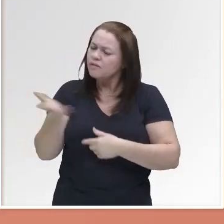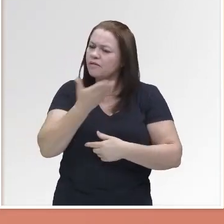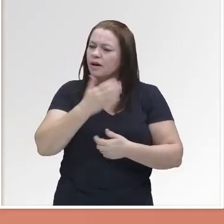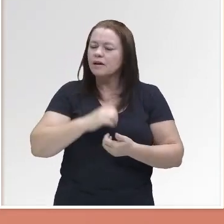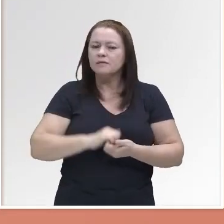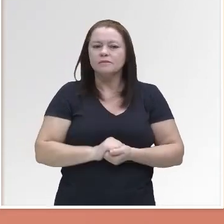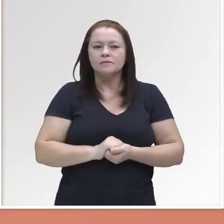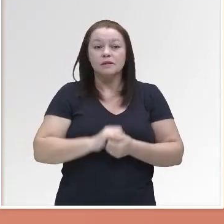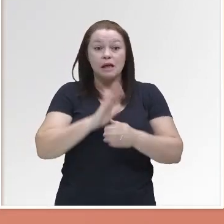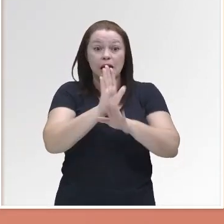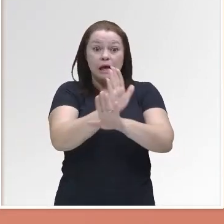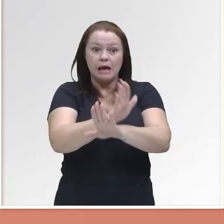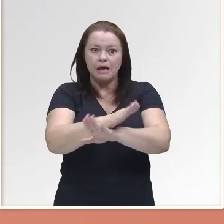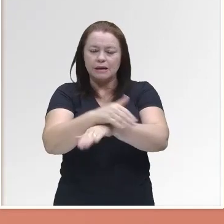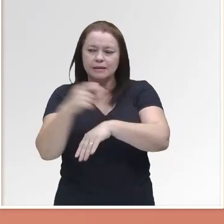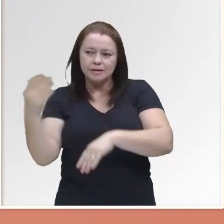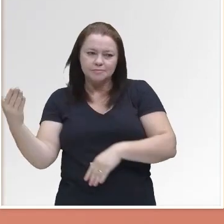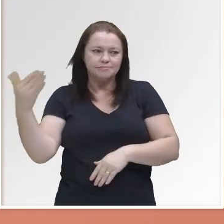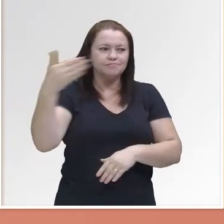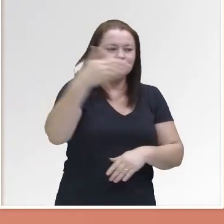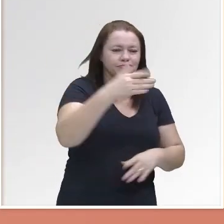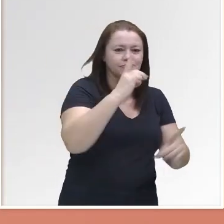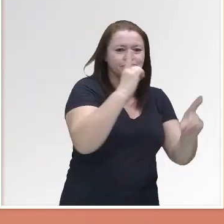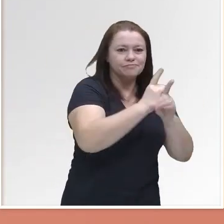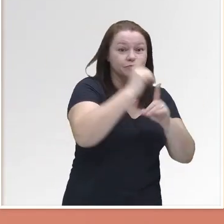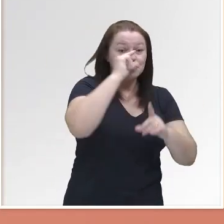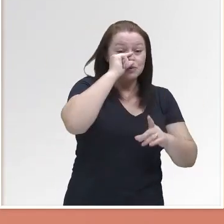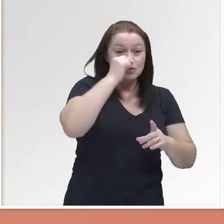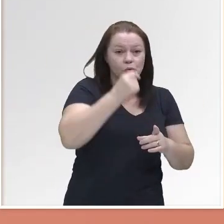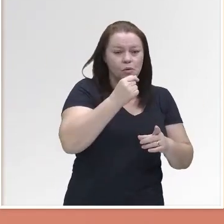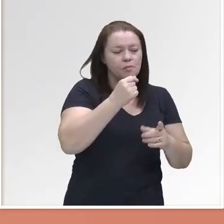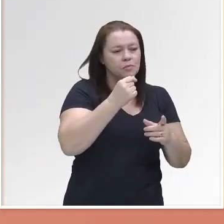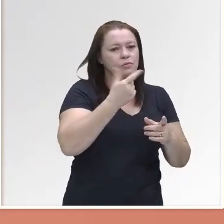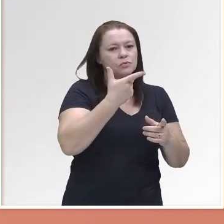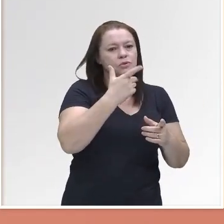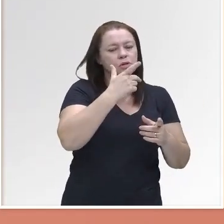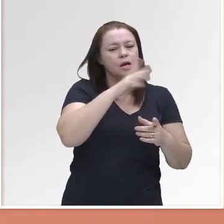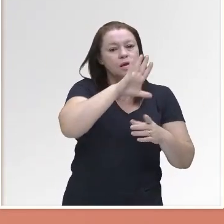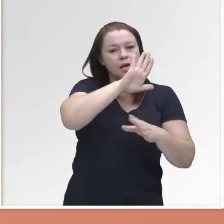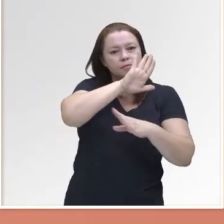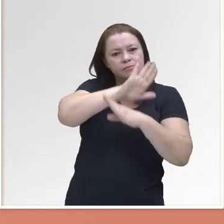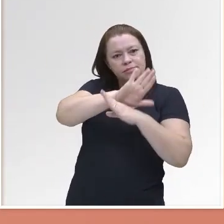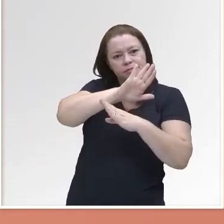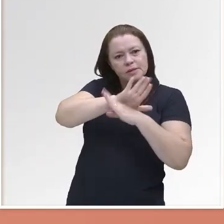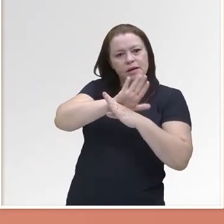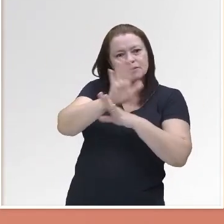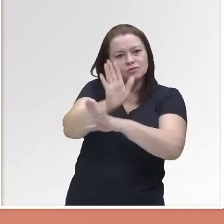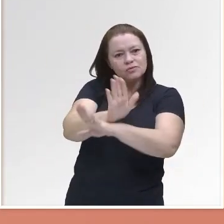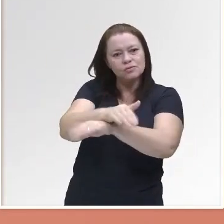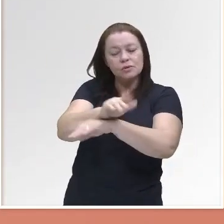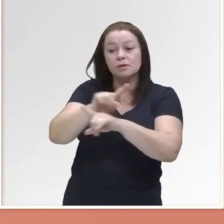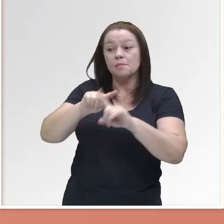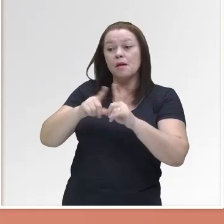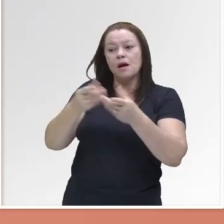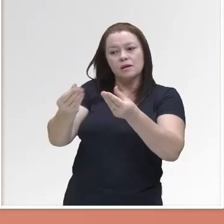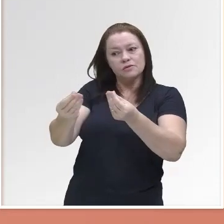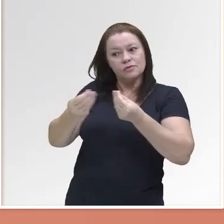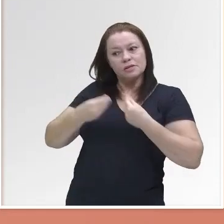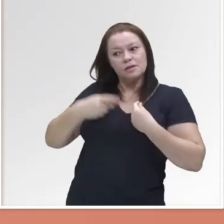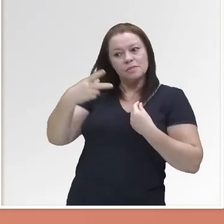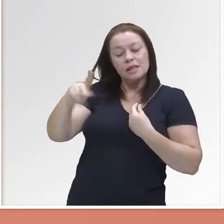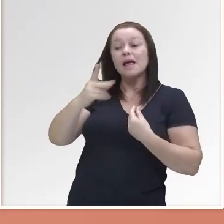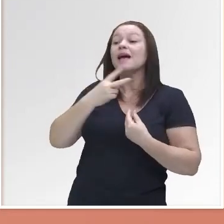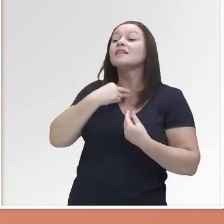Ariel a procurou e ela concordou em ajudar a sereia, em troca da sua